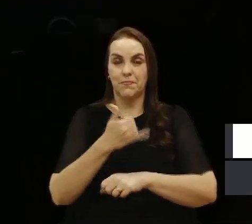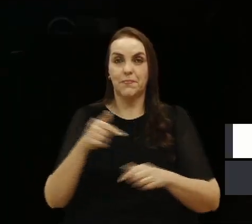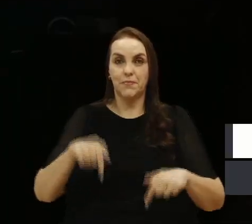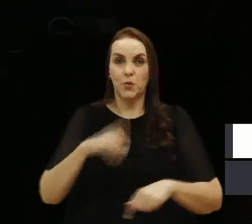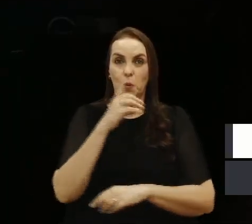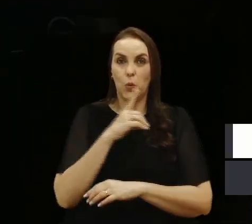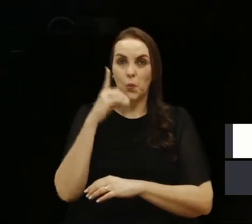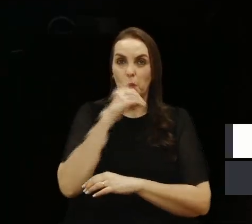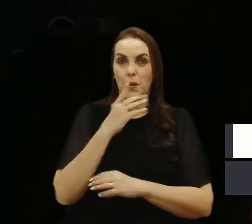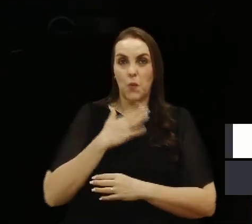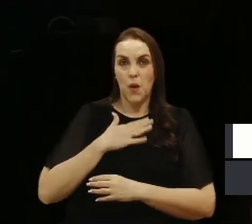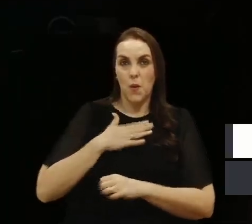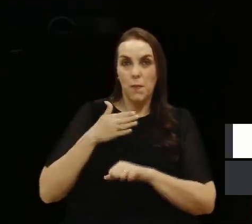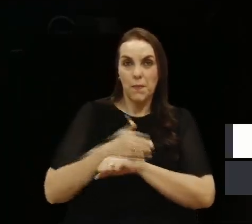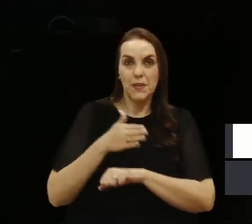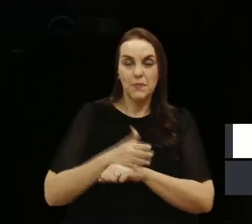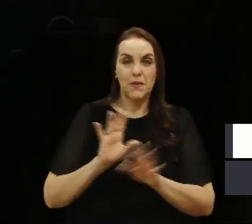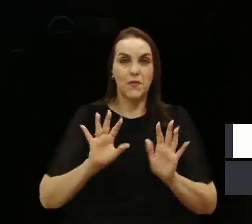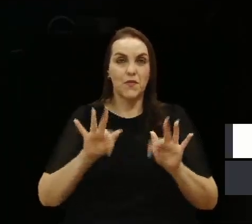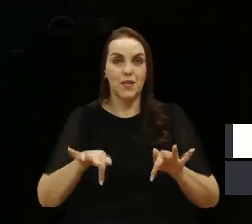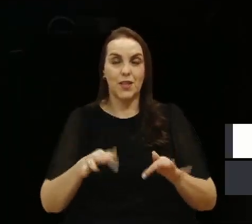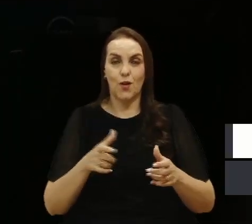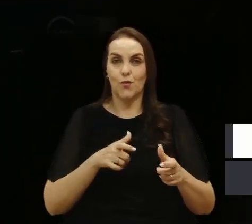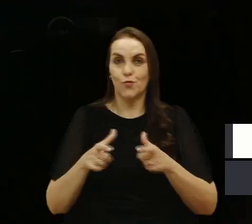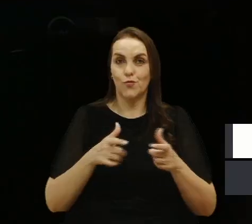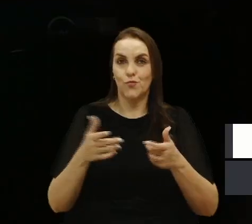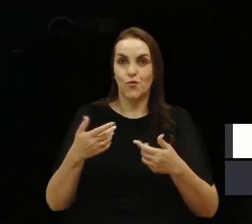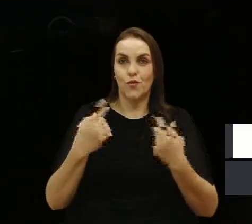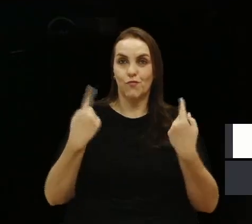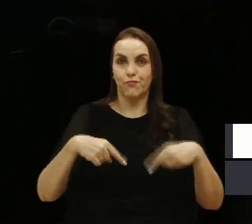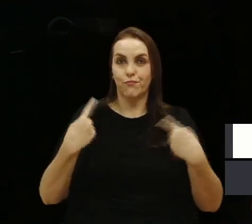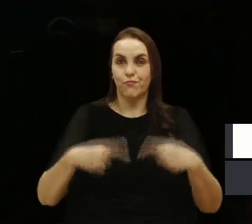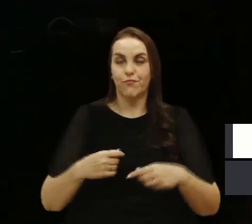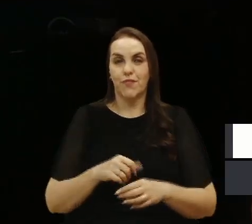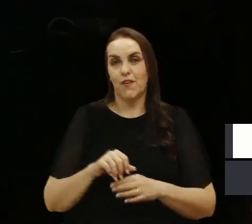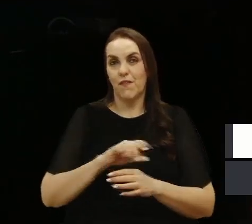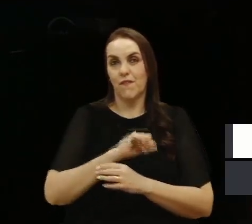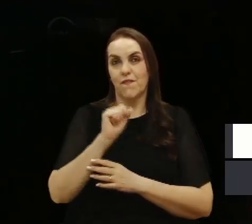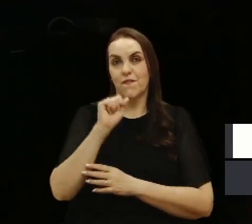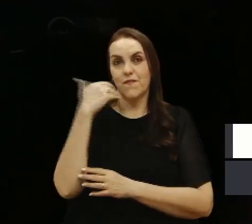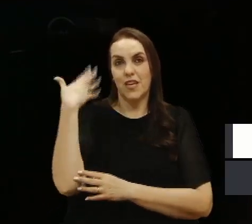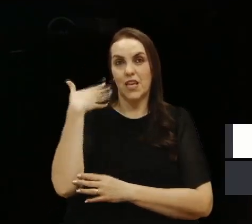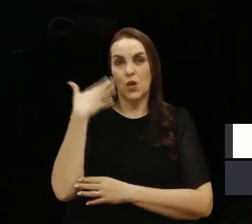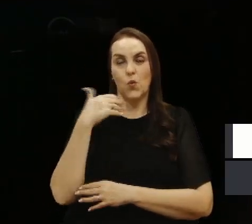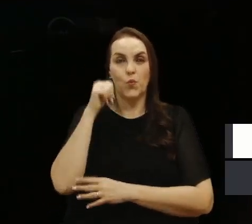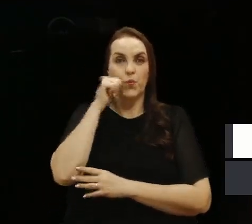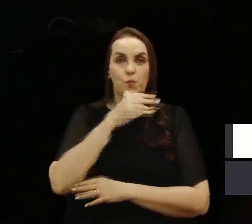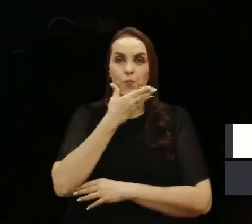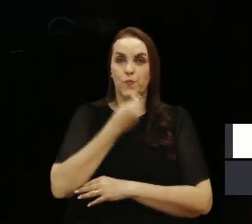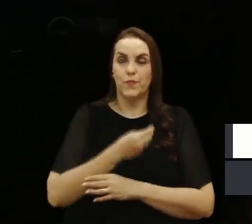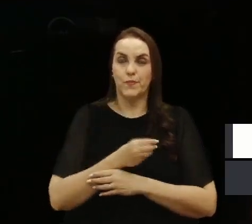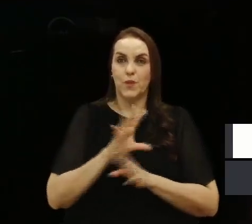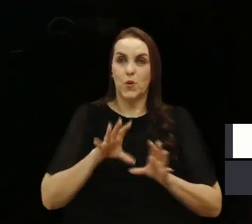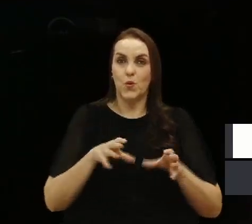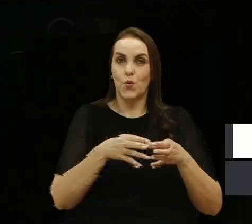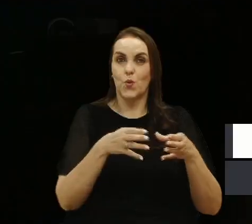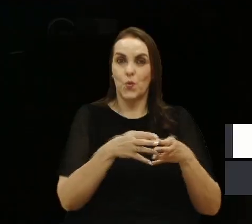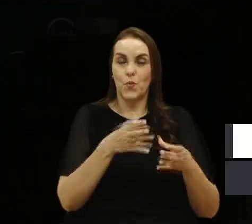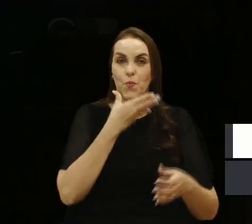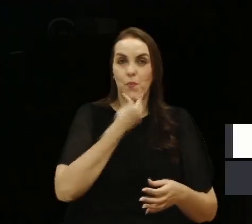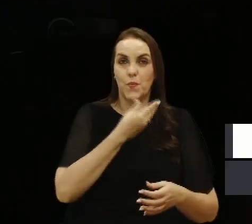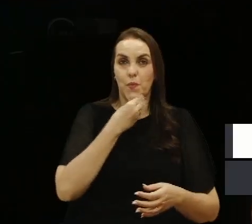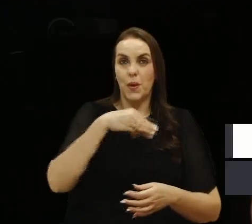eu pude participar da final dos Jogos de Verão do Sindicato Masculino e Feminino, onde as equipes vencedoras no masculino foram a